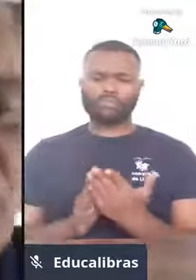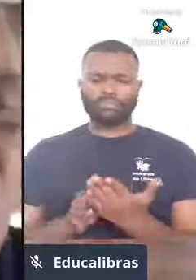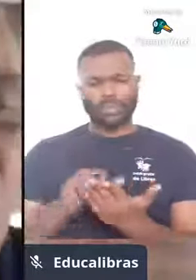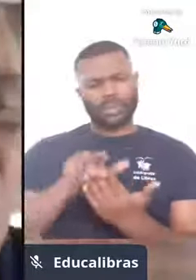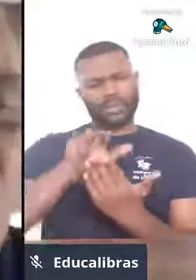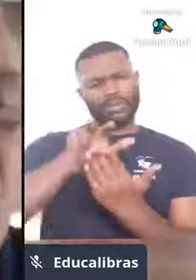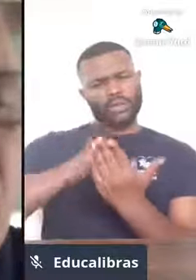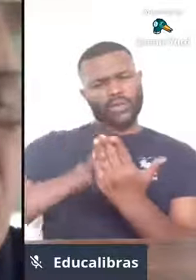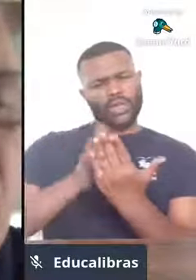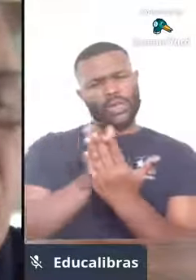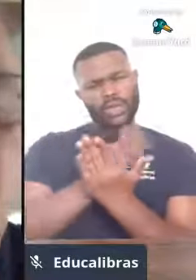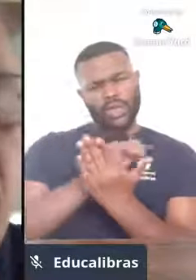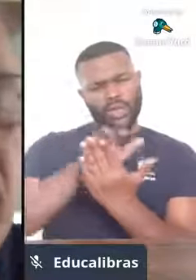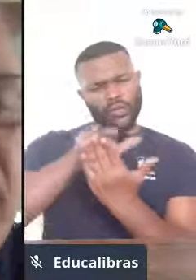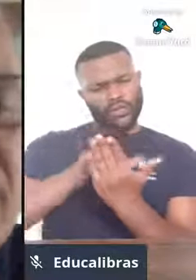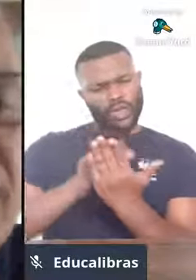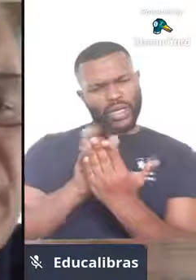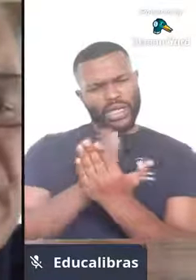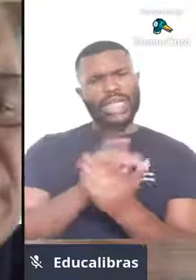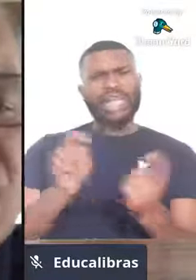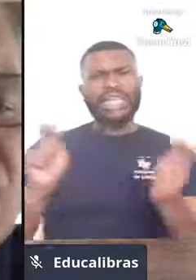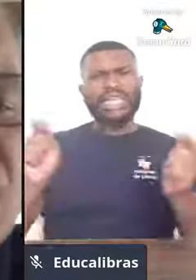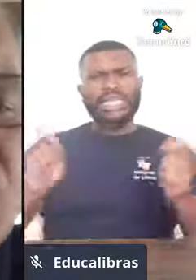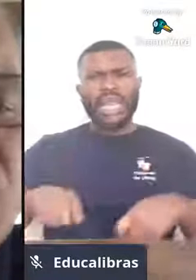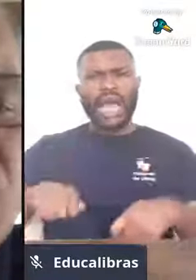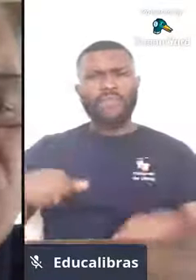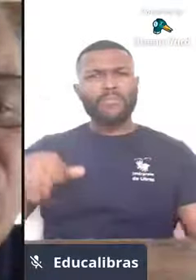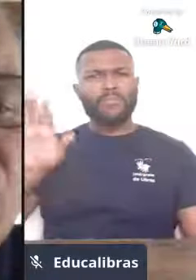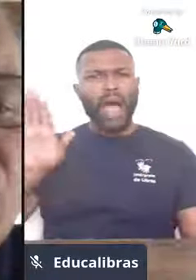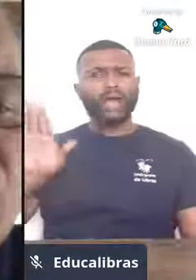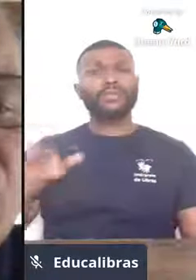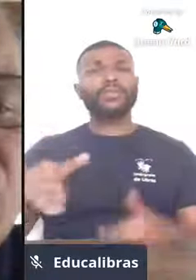maior. Então, a criação de uma secretaria.